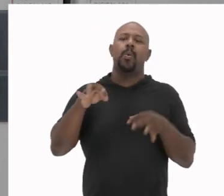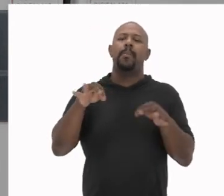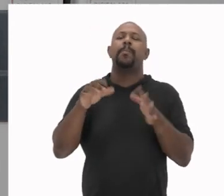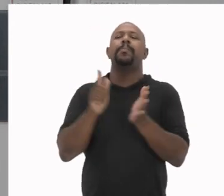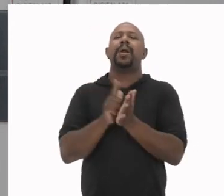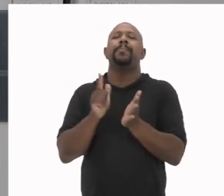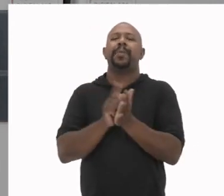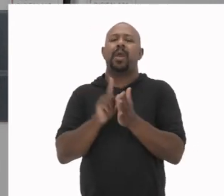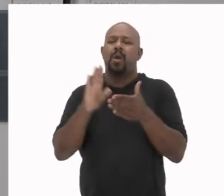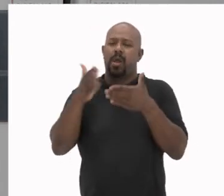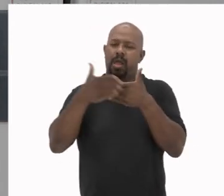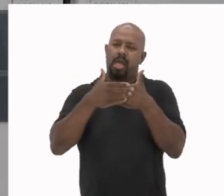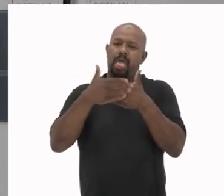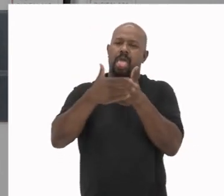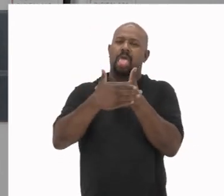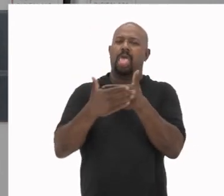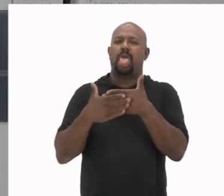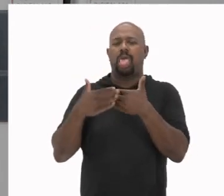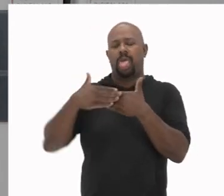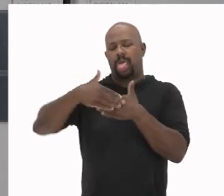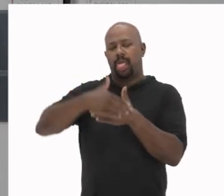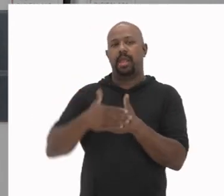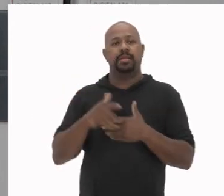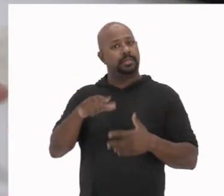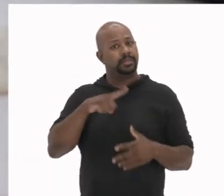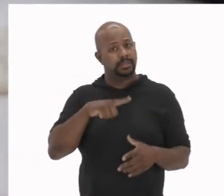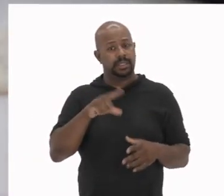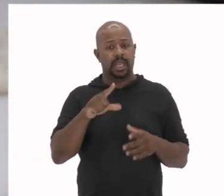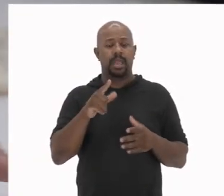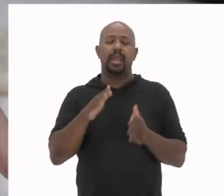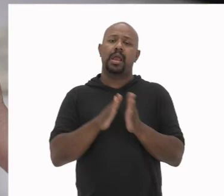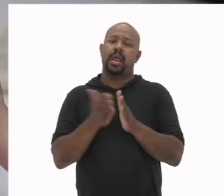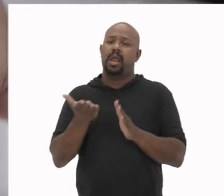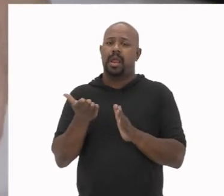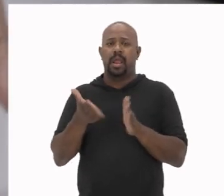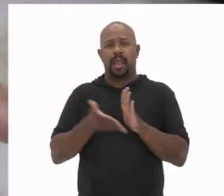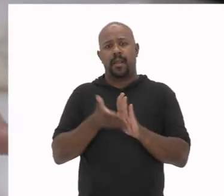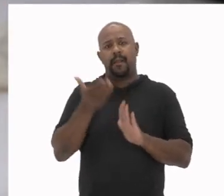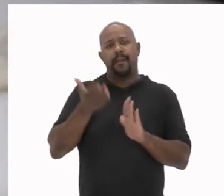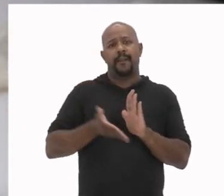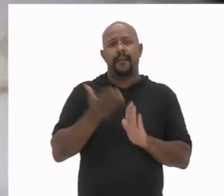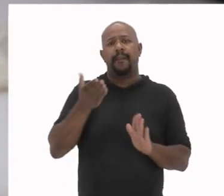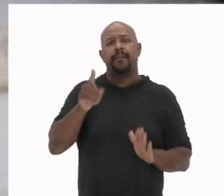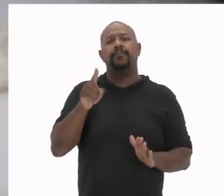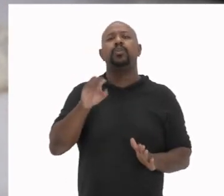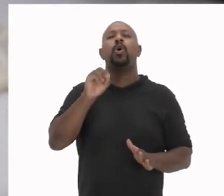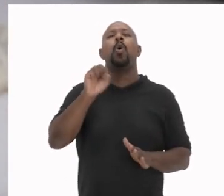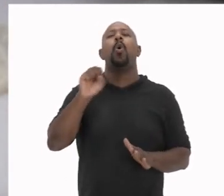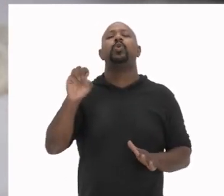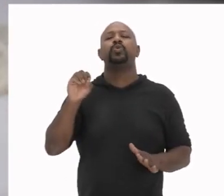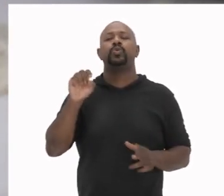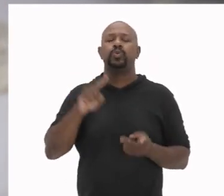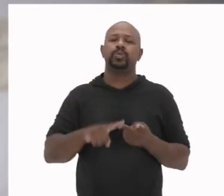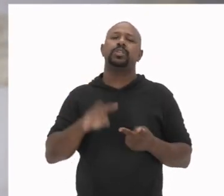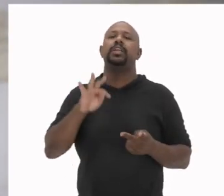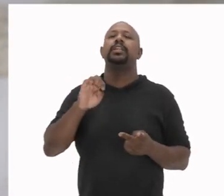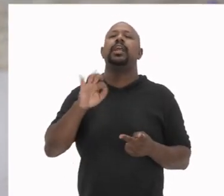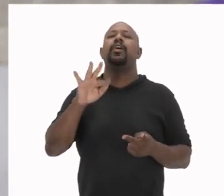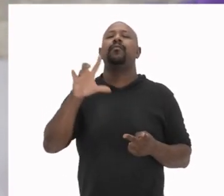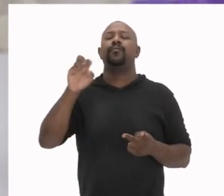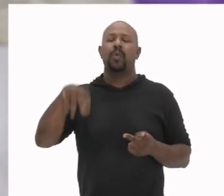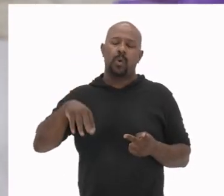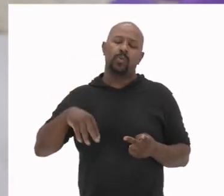ou polpa de papel em lugares de perda. Aqui a gente tem as espátulas, essa aqui é a espátula de